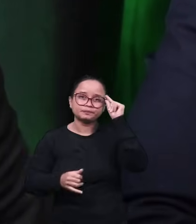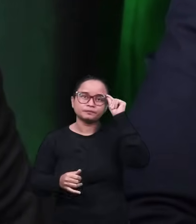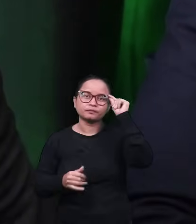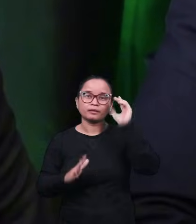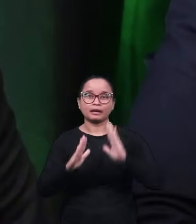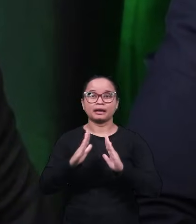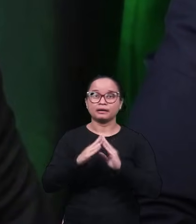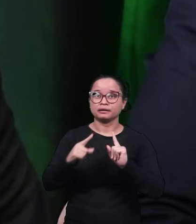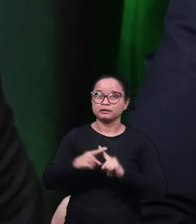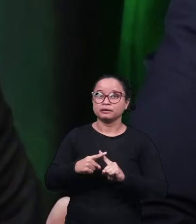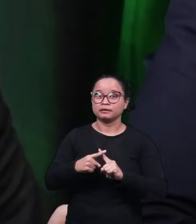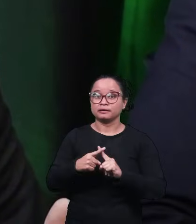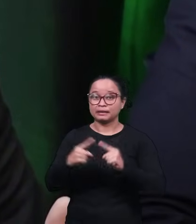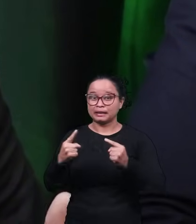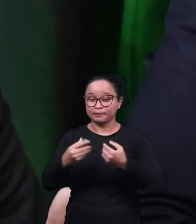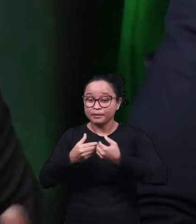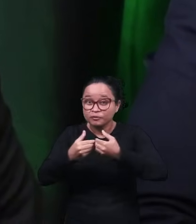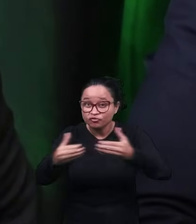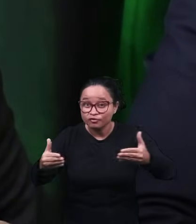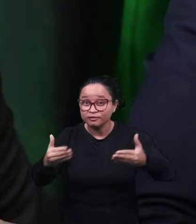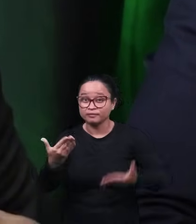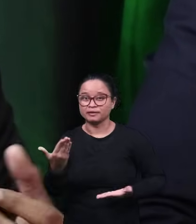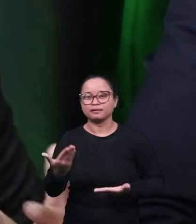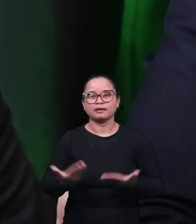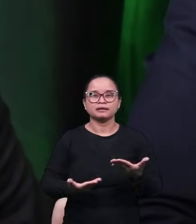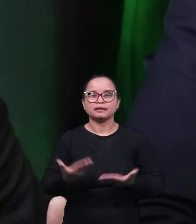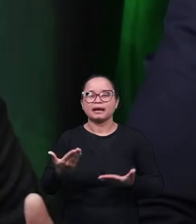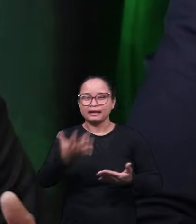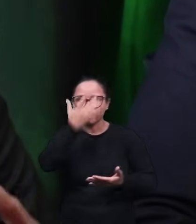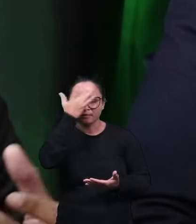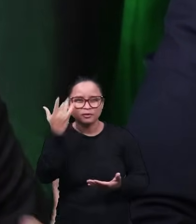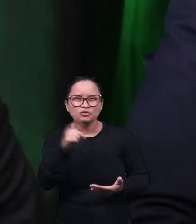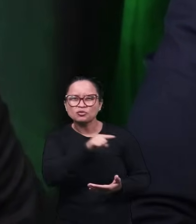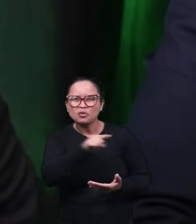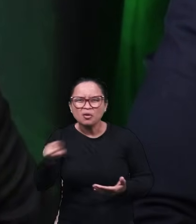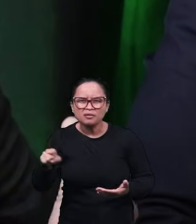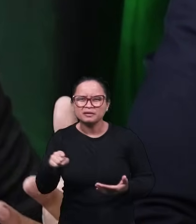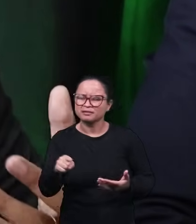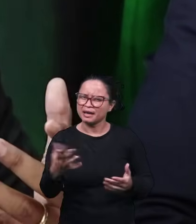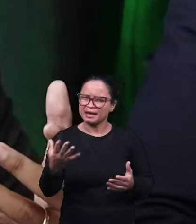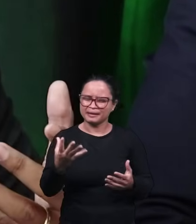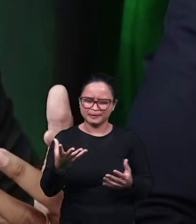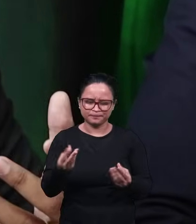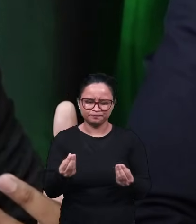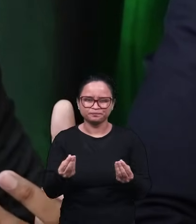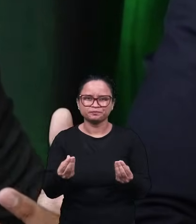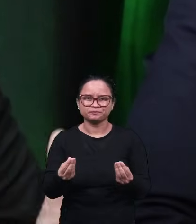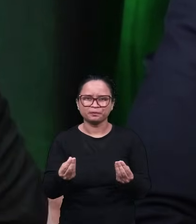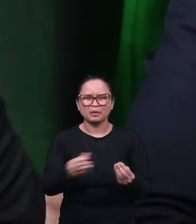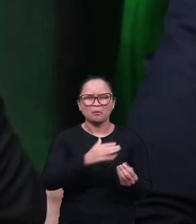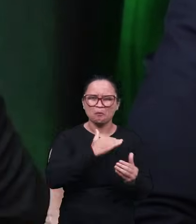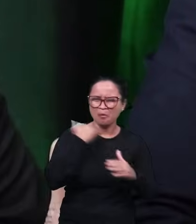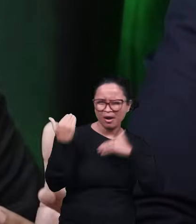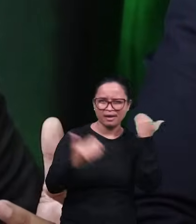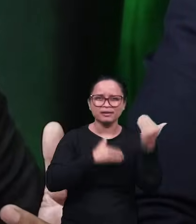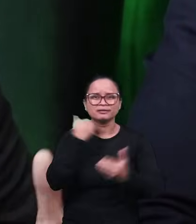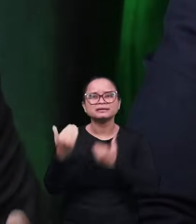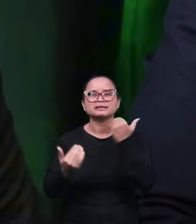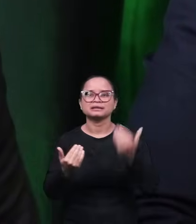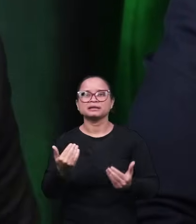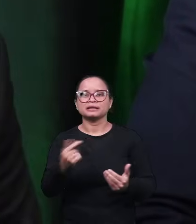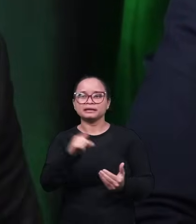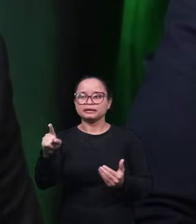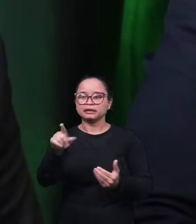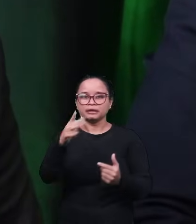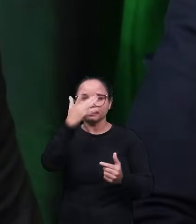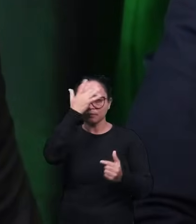da igreja primitiva, as pessoas sendo entregues, vivendo ali, mesmo sendo mortas, mas as pessoas